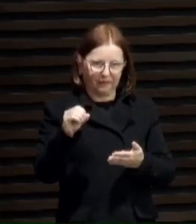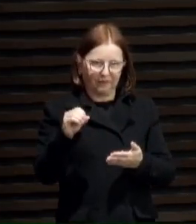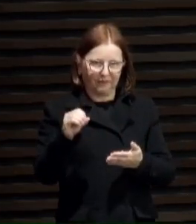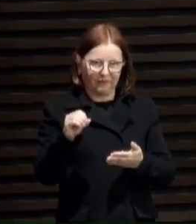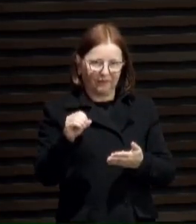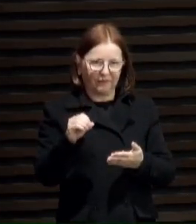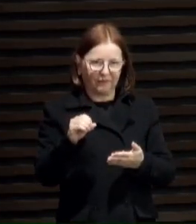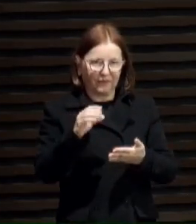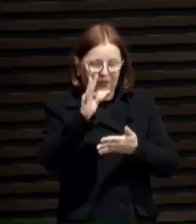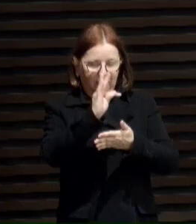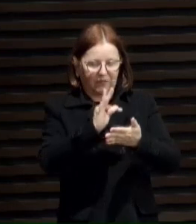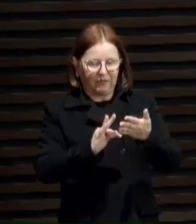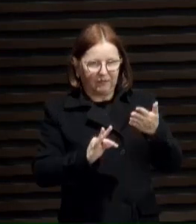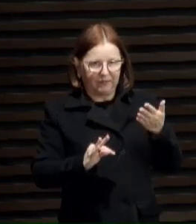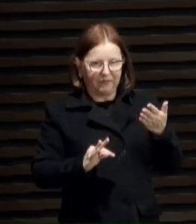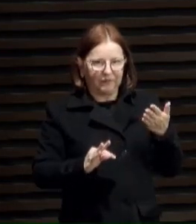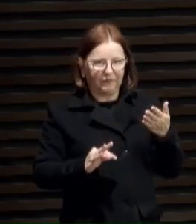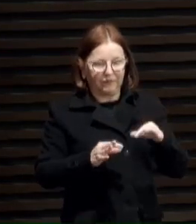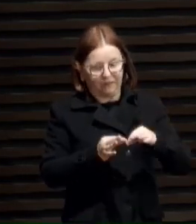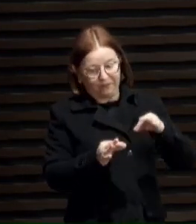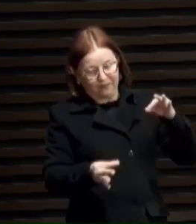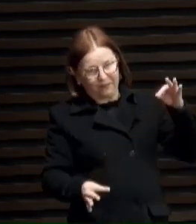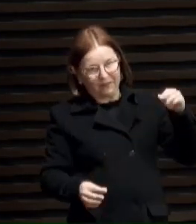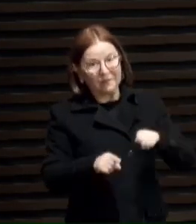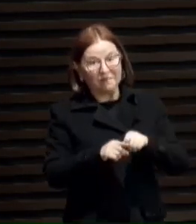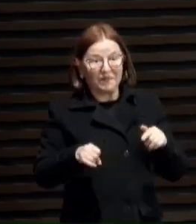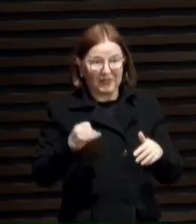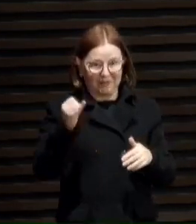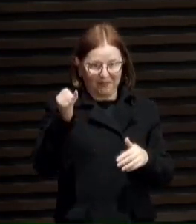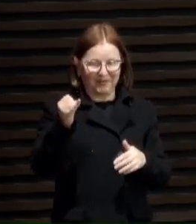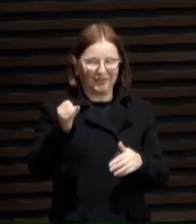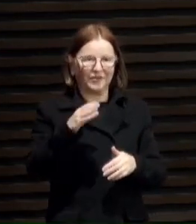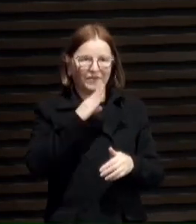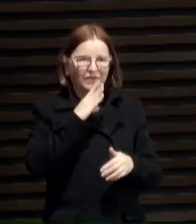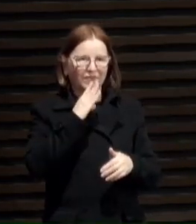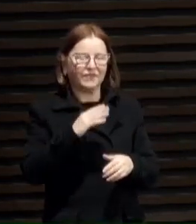texto inteiro, é um texto meio longo, mas é importante que a gente leia.